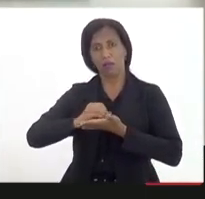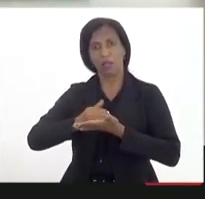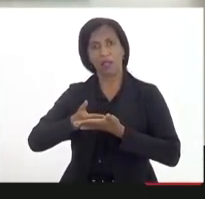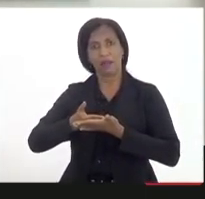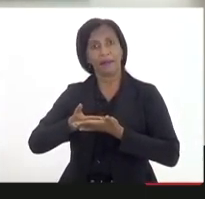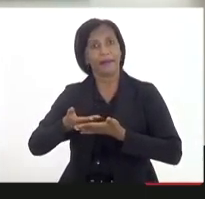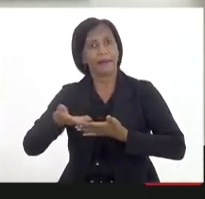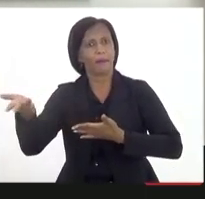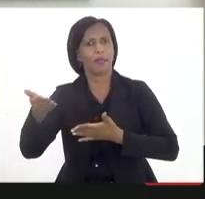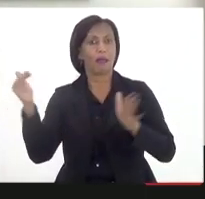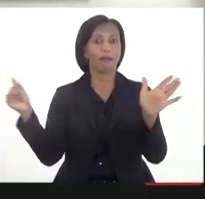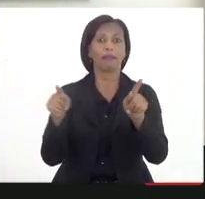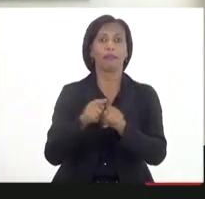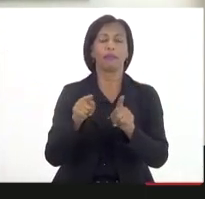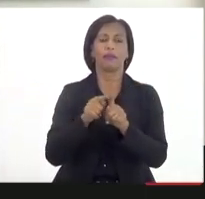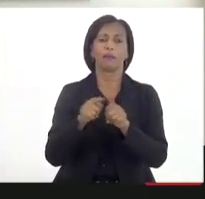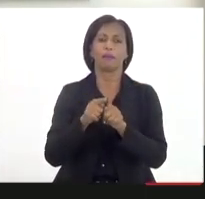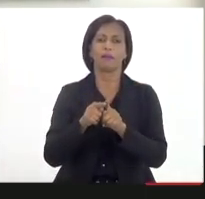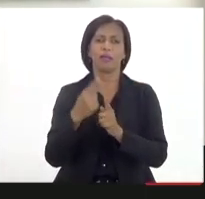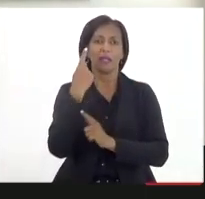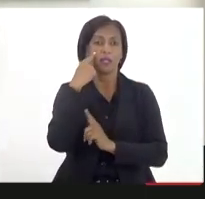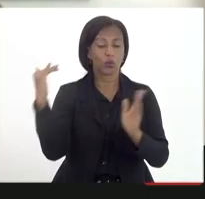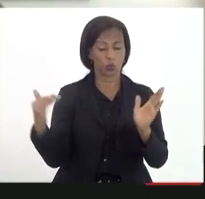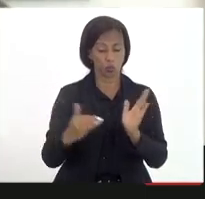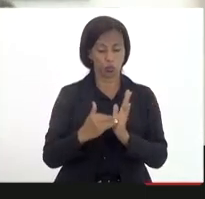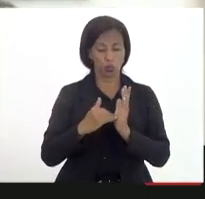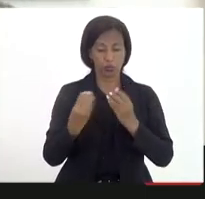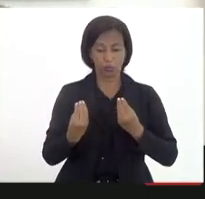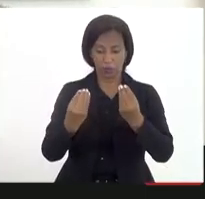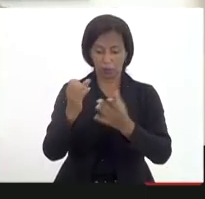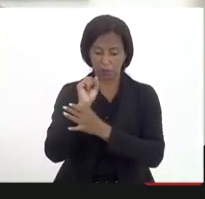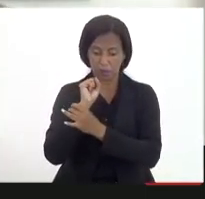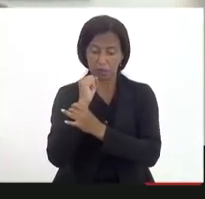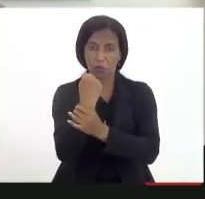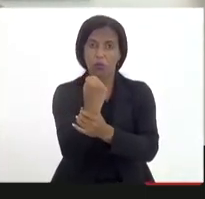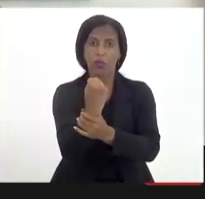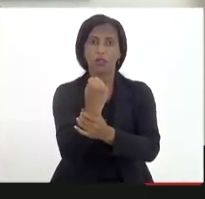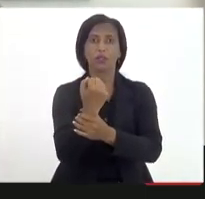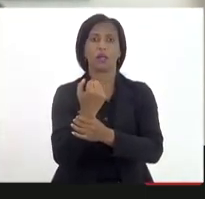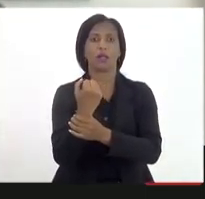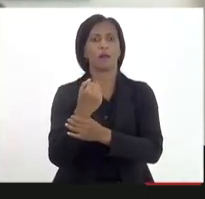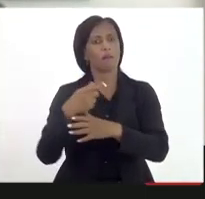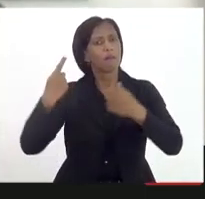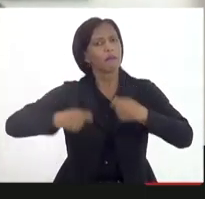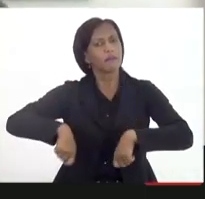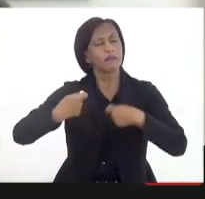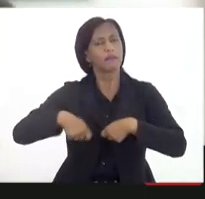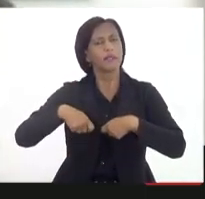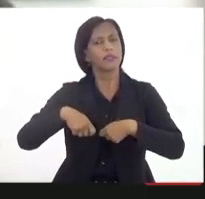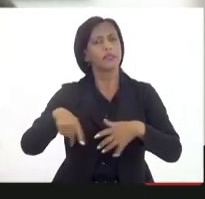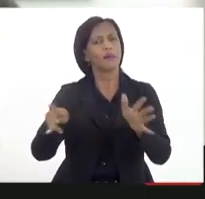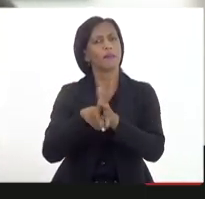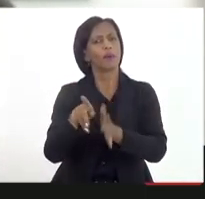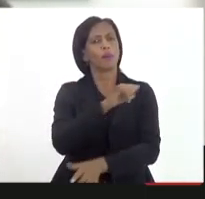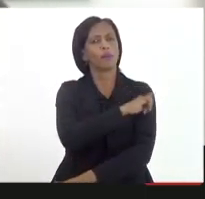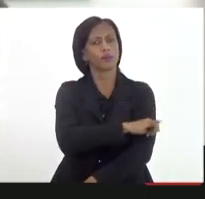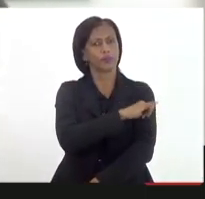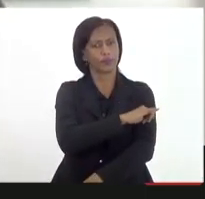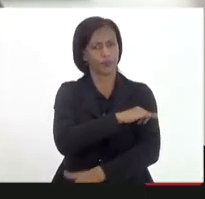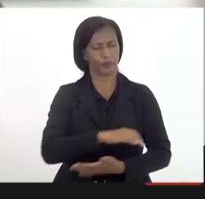em última análise para concluir a quem me fala uma segurança jurídica necessária ao Rio de Janeiro